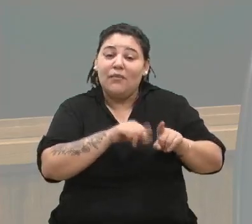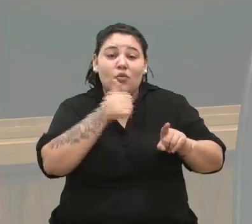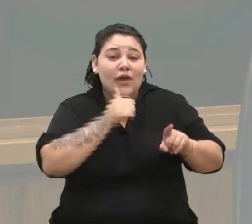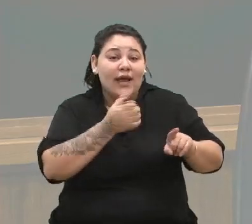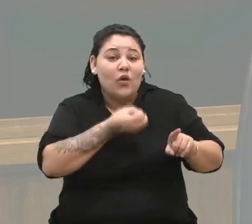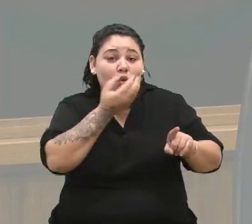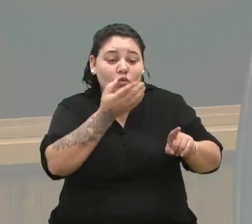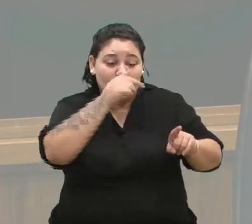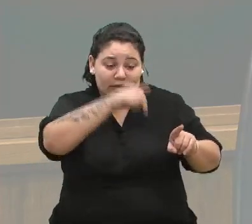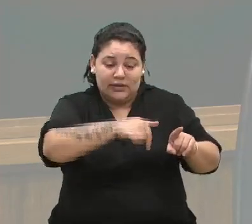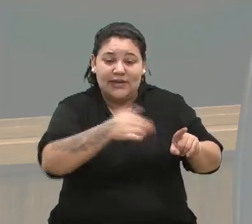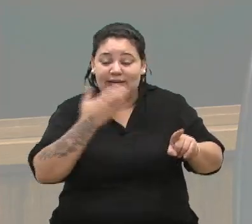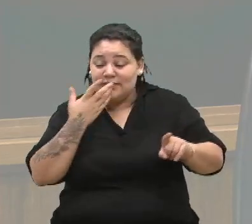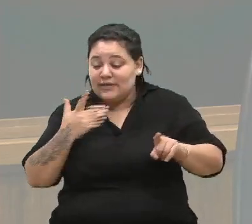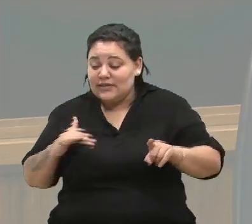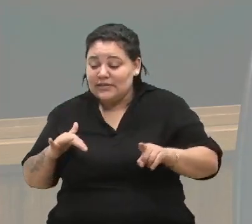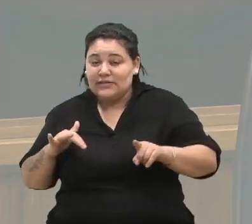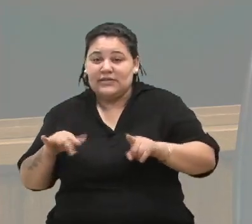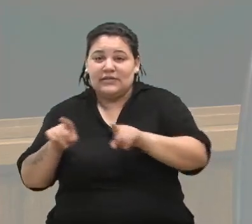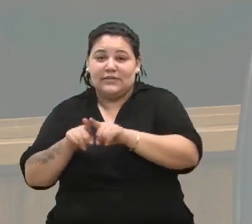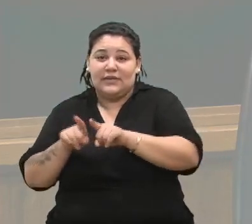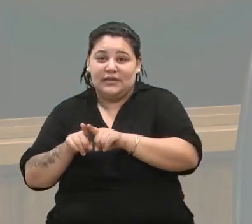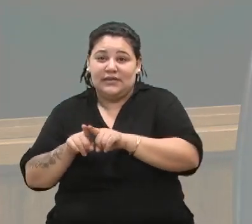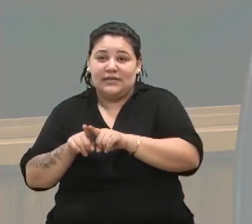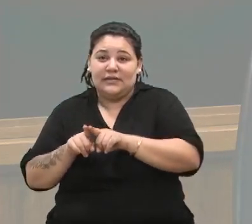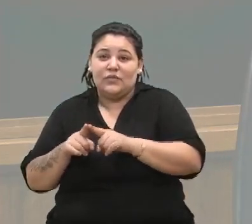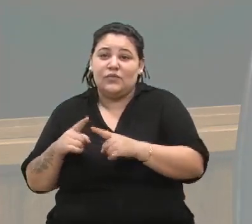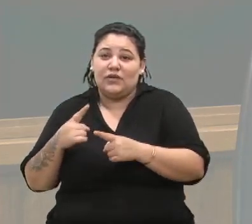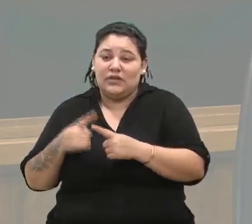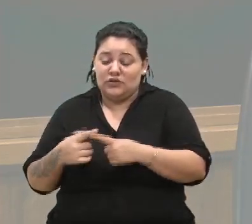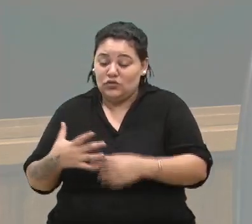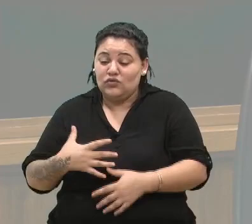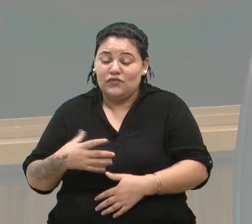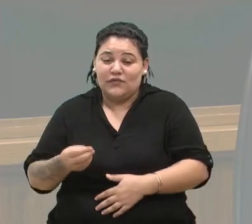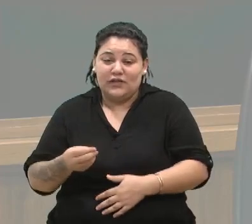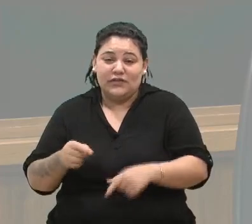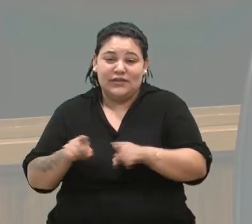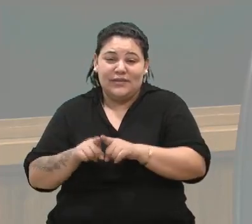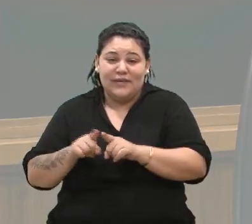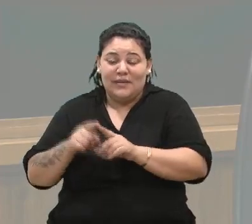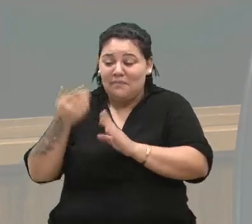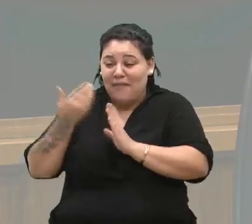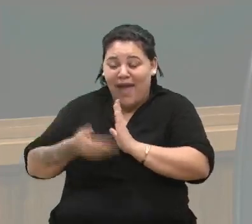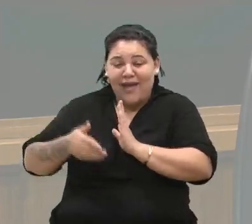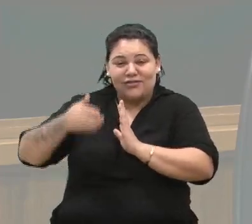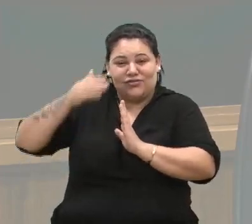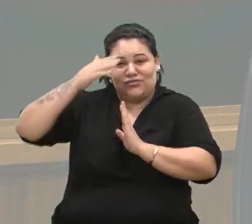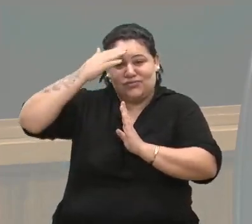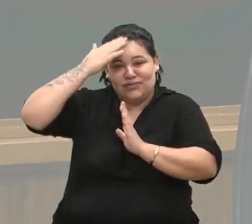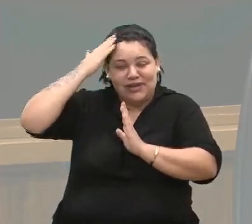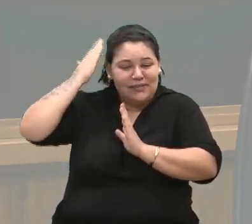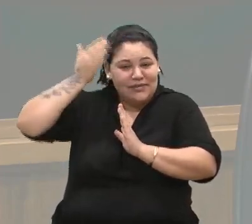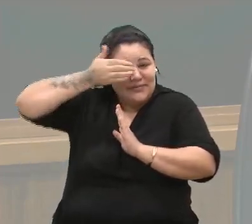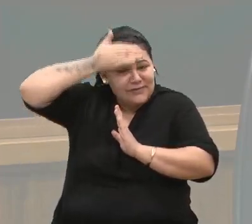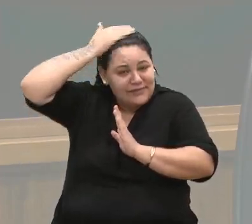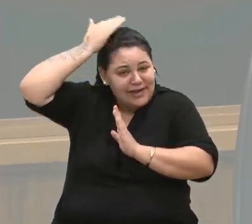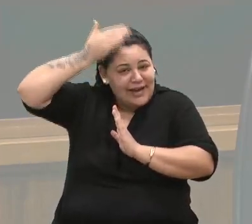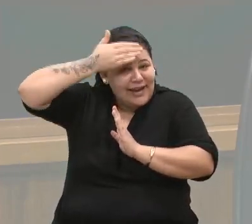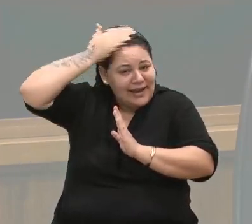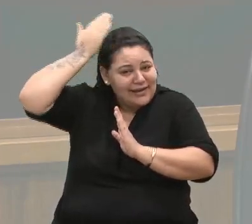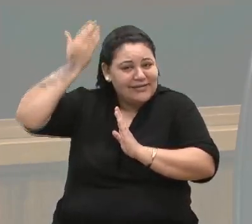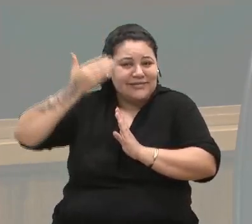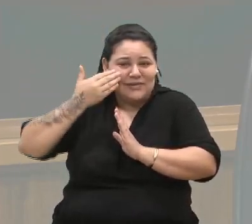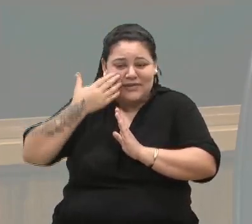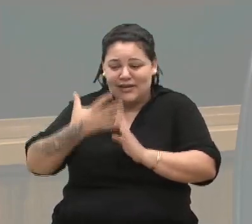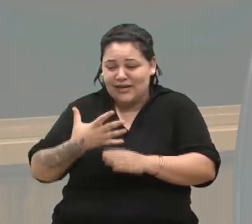as crianças, as resistências que os filhos menores têm quando perdem o cabelo, quando ficam carecas. Então, toda